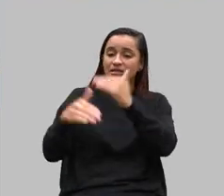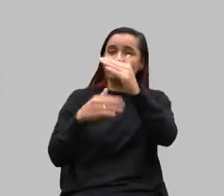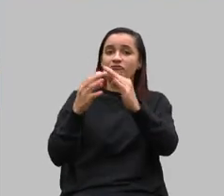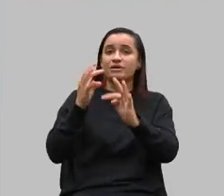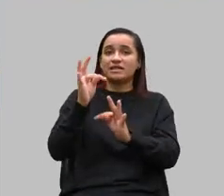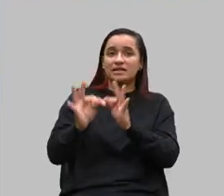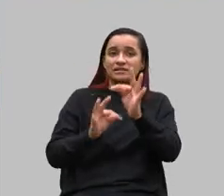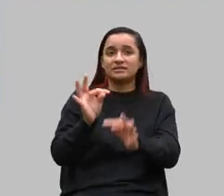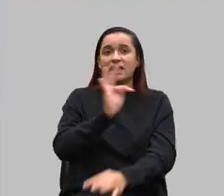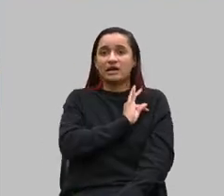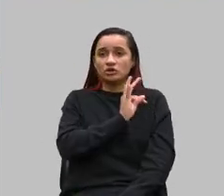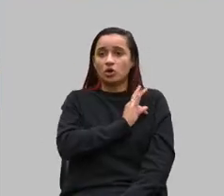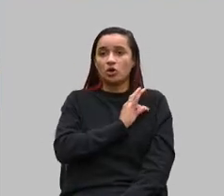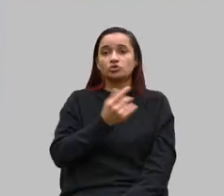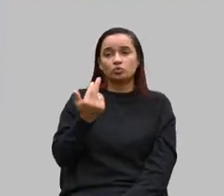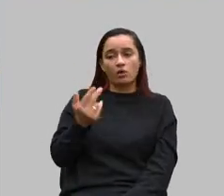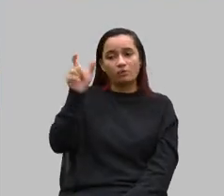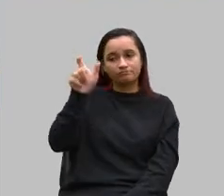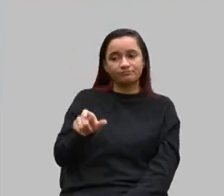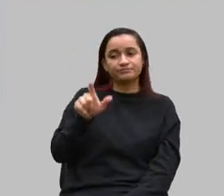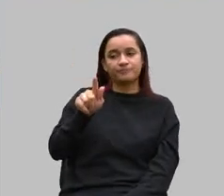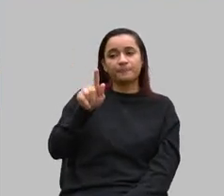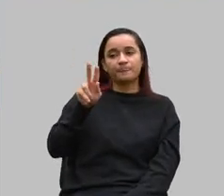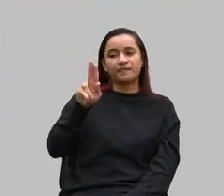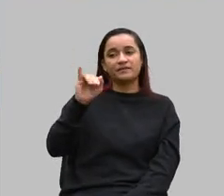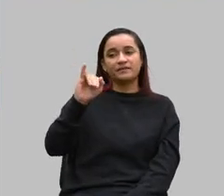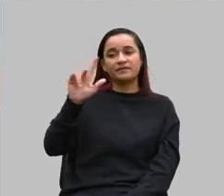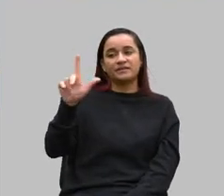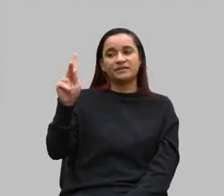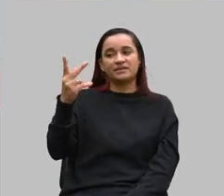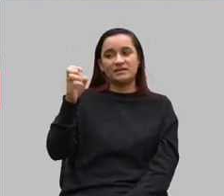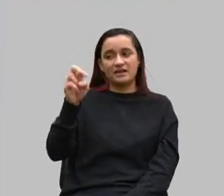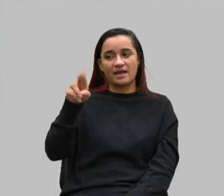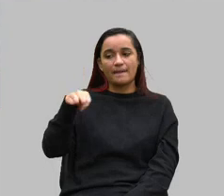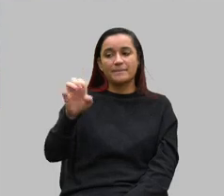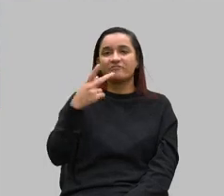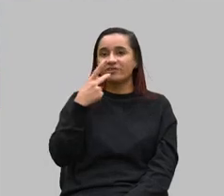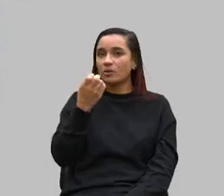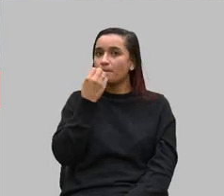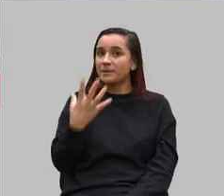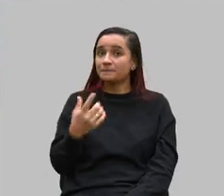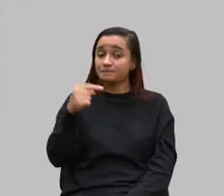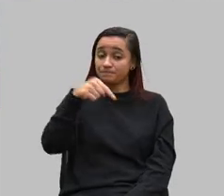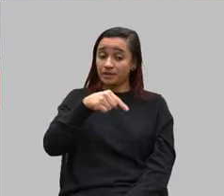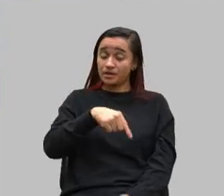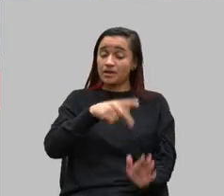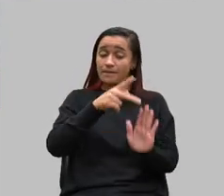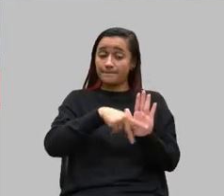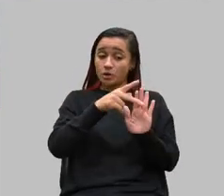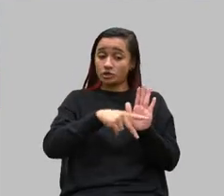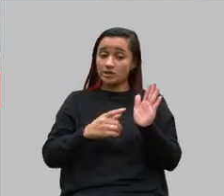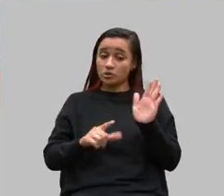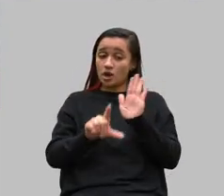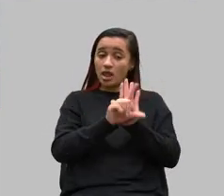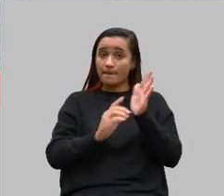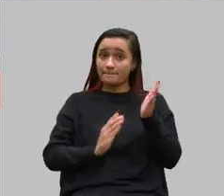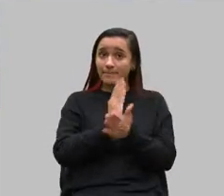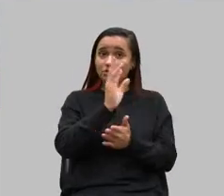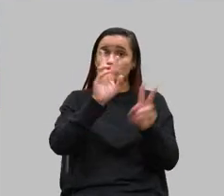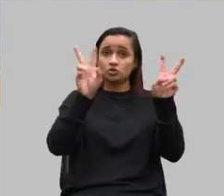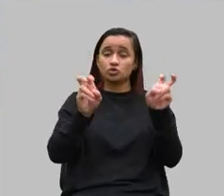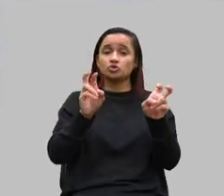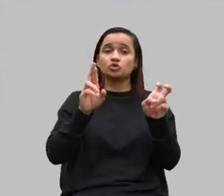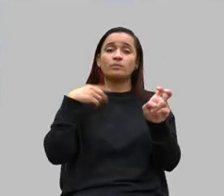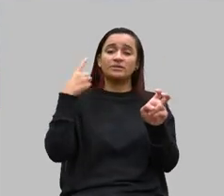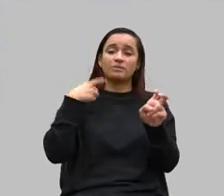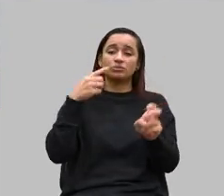Guilherme falou bem e aí eu lembro que essa casa votou dois projetos de lei uma do deputado Roberto Andrade